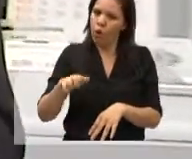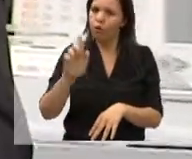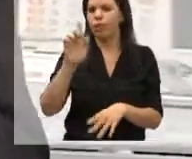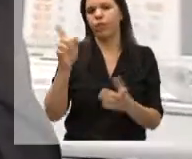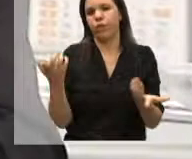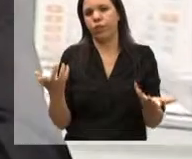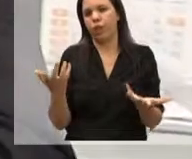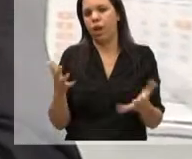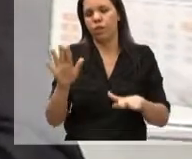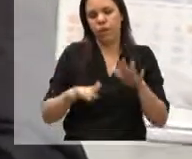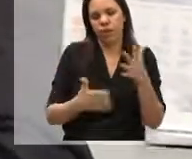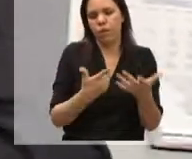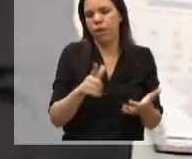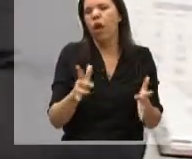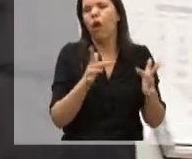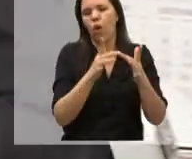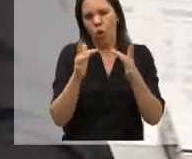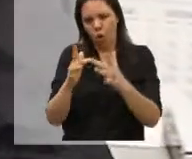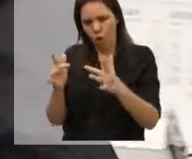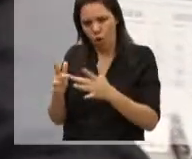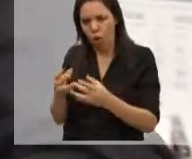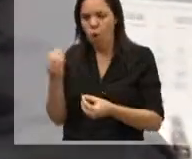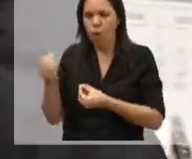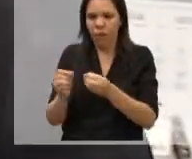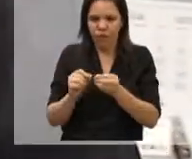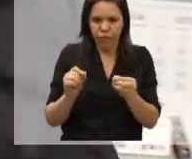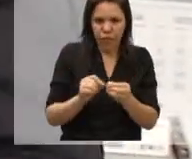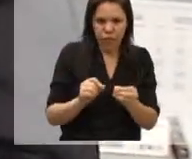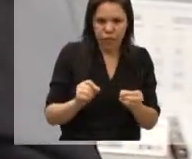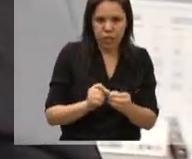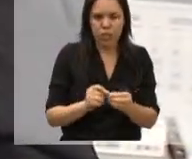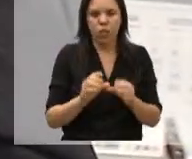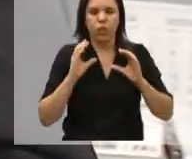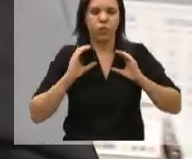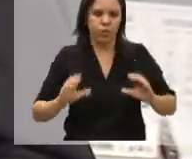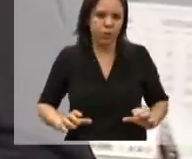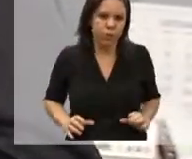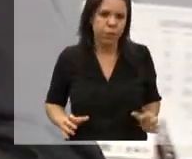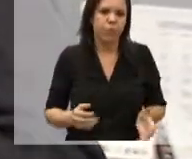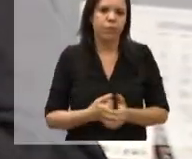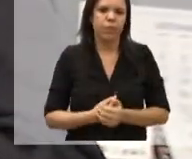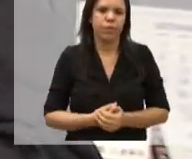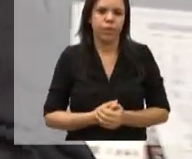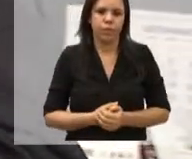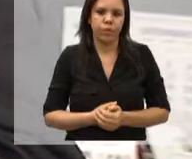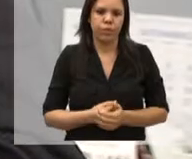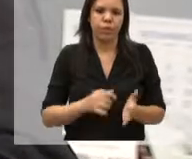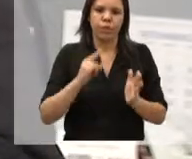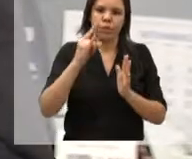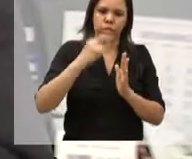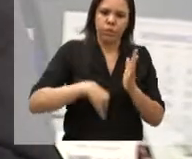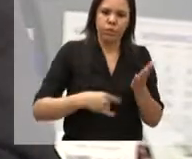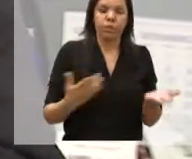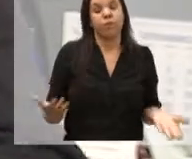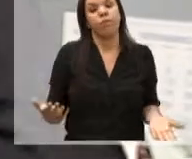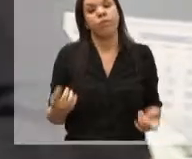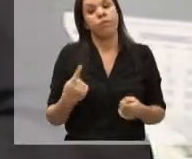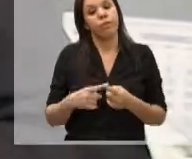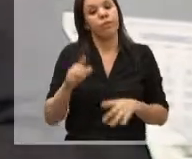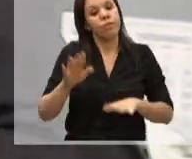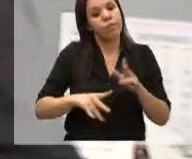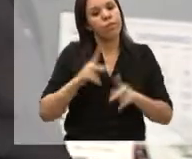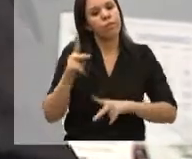para isso. Então esses contatos, como fazer, como se comportar, né? Então, documentos, porque muitas vezes